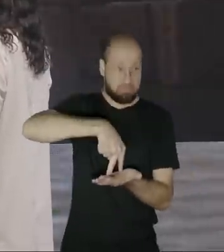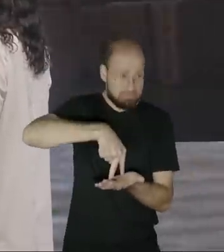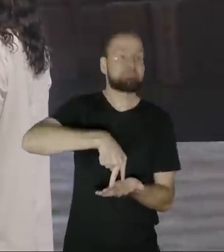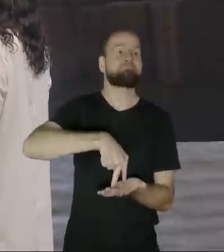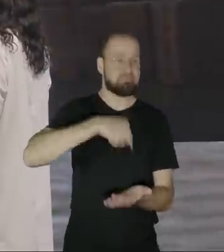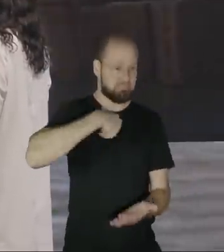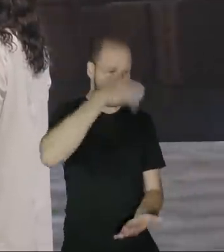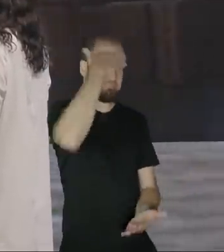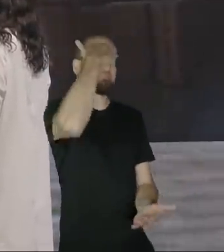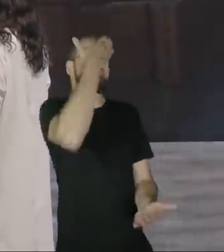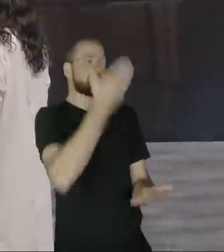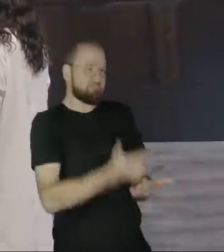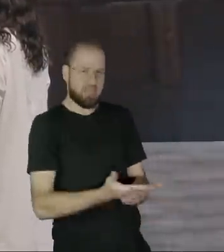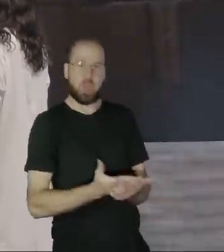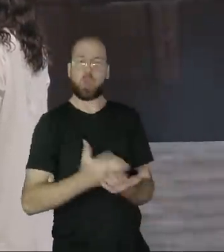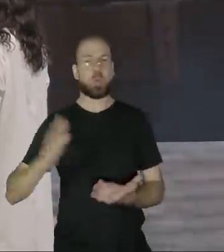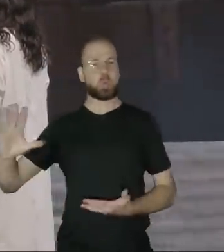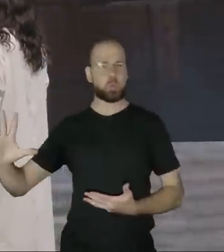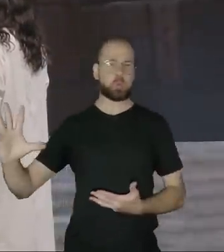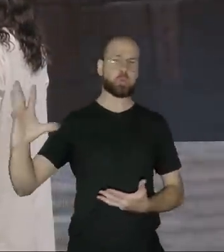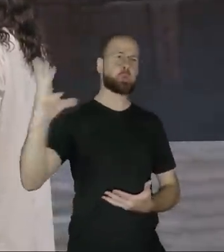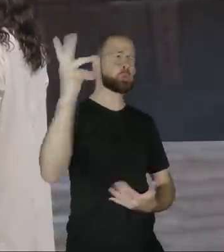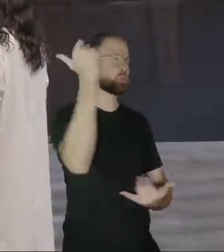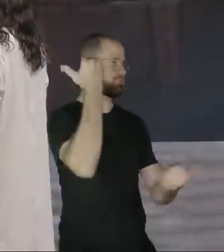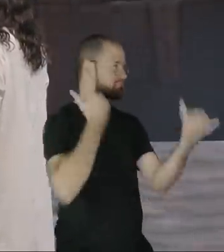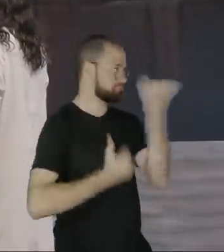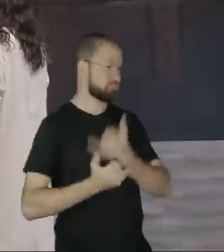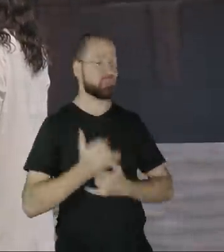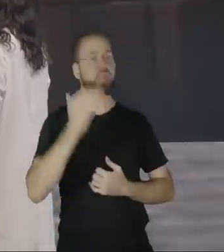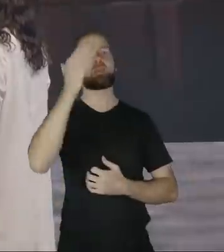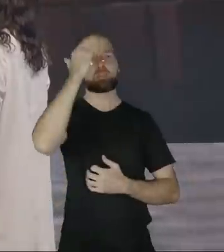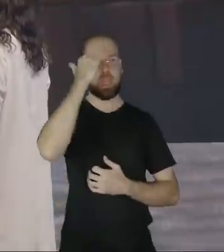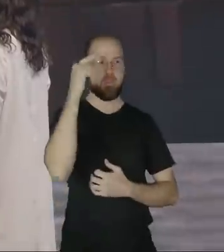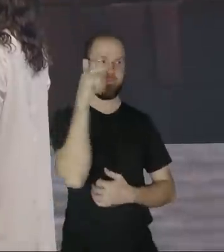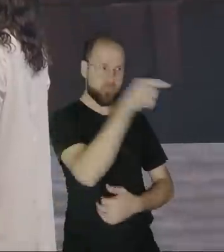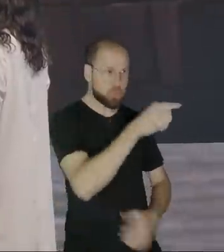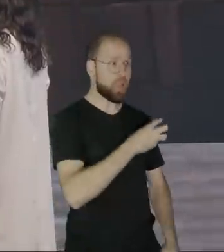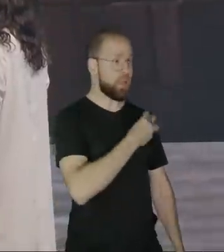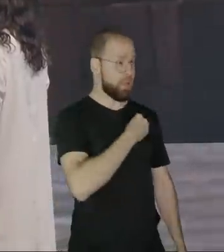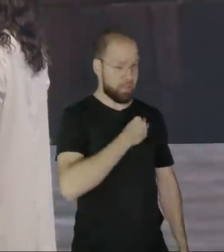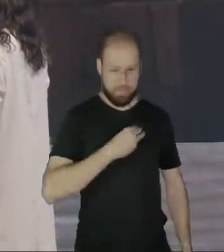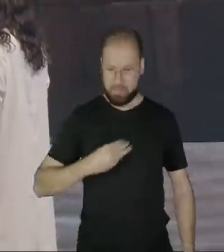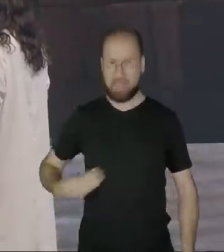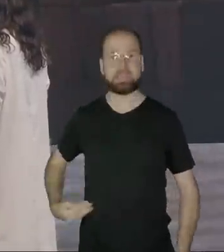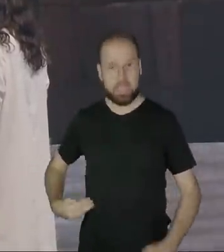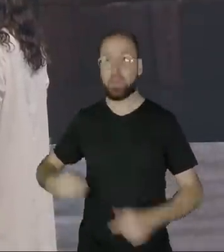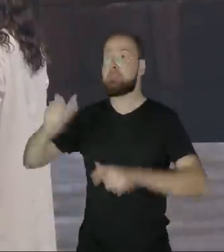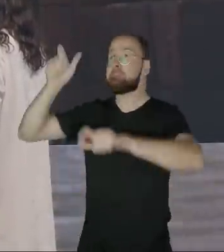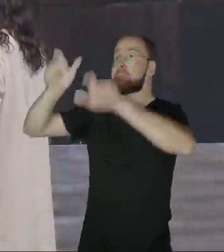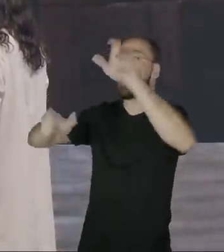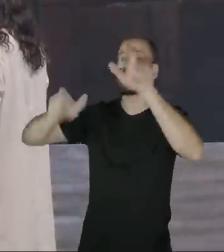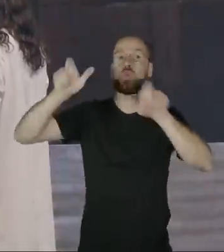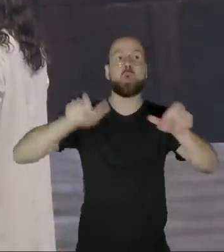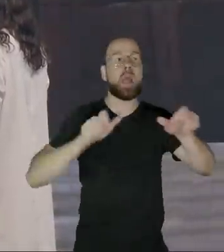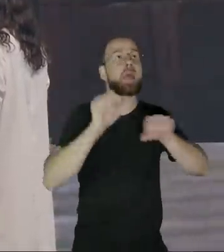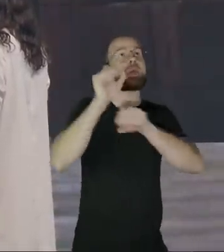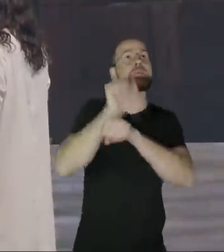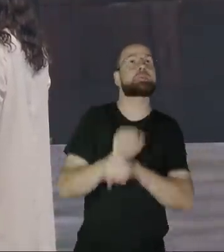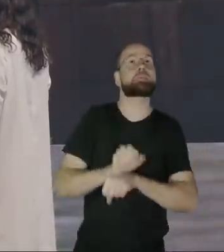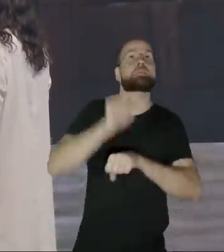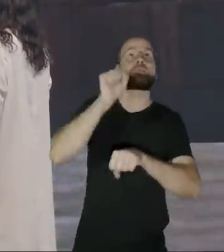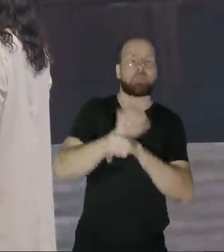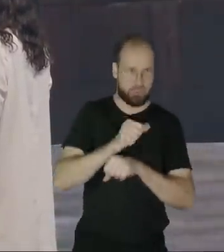tudo isso. Sei que és o Messias que o nosso povo tanto espera. E eu sei,